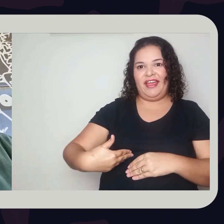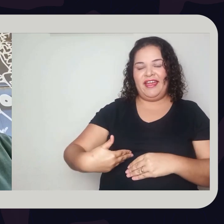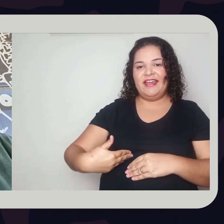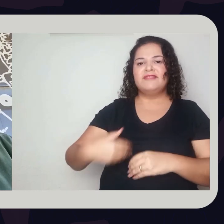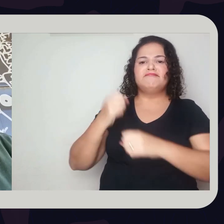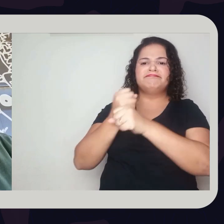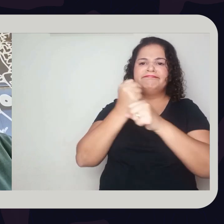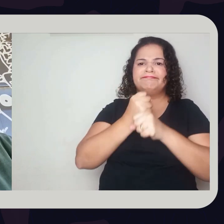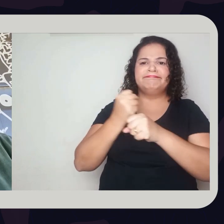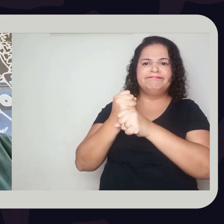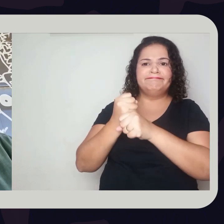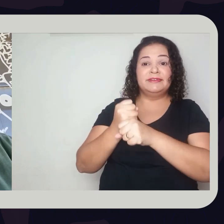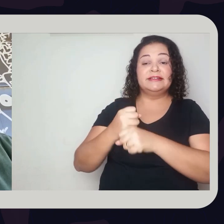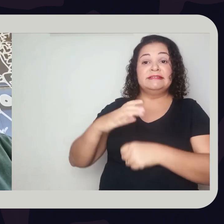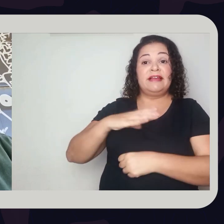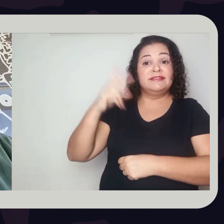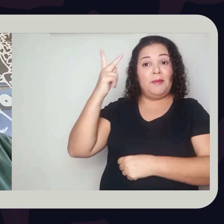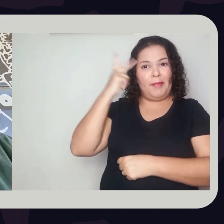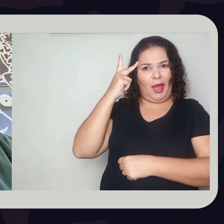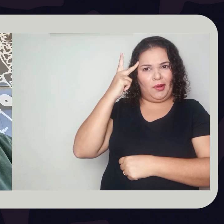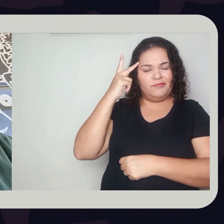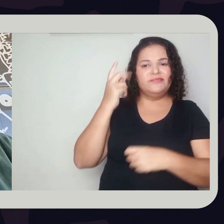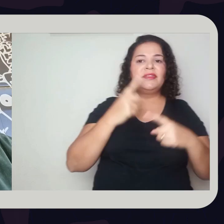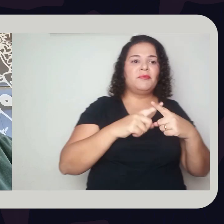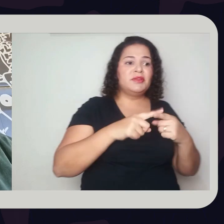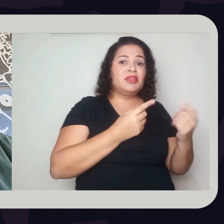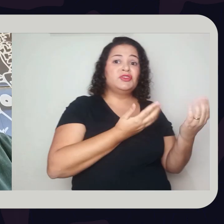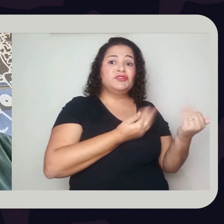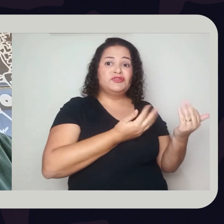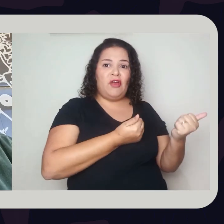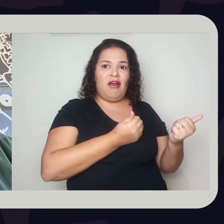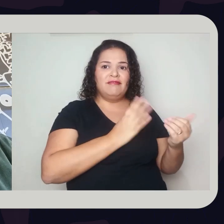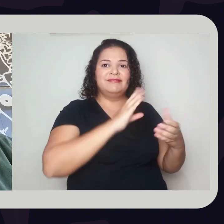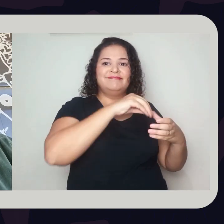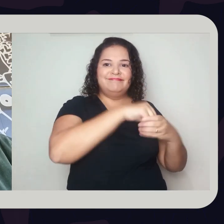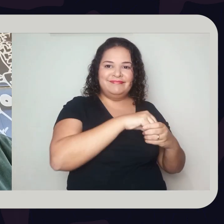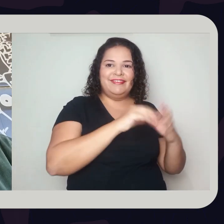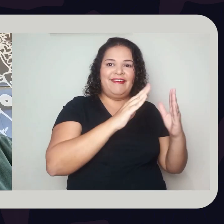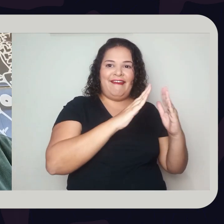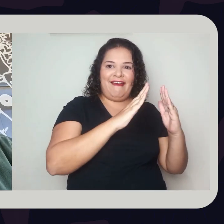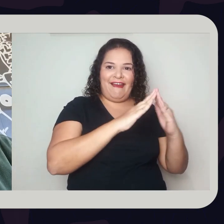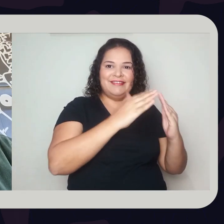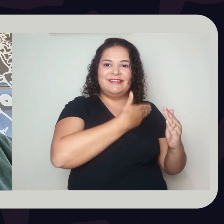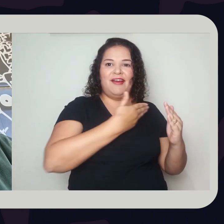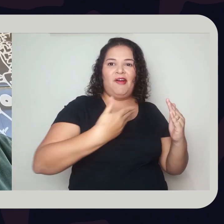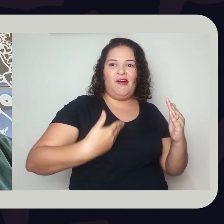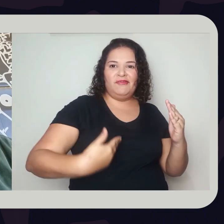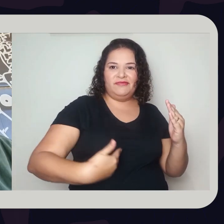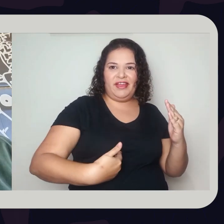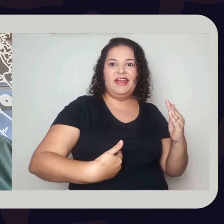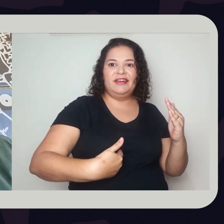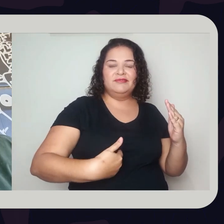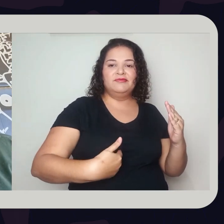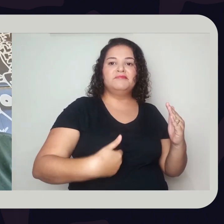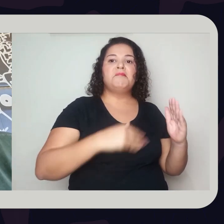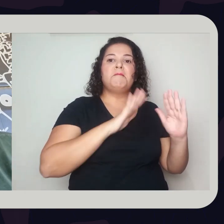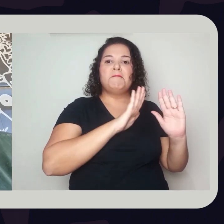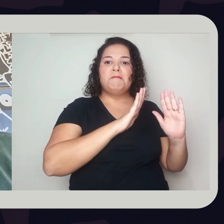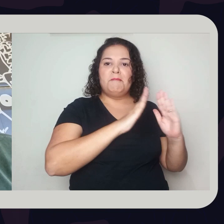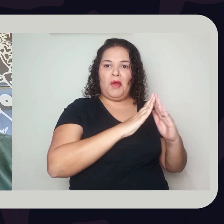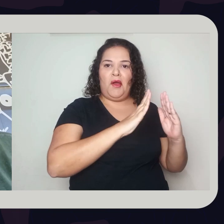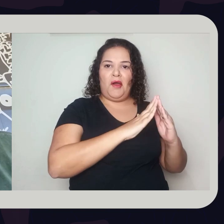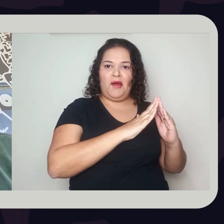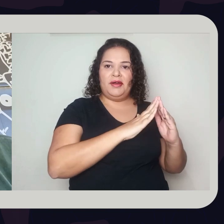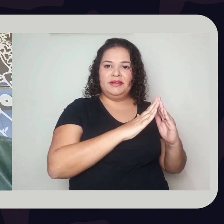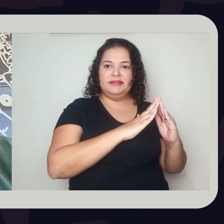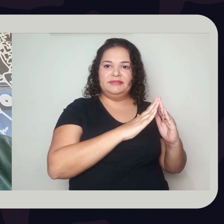jovens completaram 18 anos, normalmente em situação também de abrigo, né? Sim. Eles moravam em um abrigo, eles ainda não conseguiram autonomia